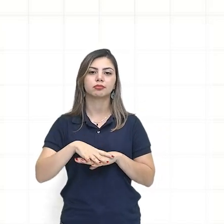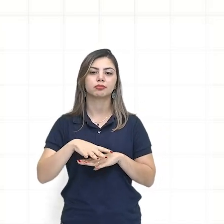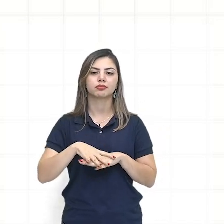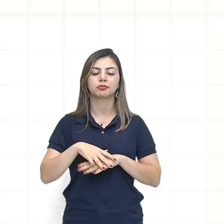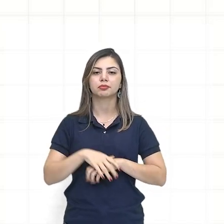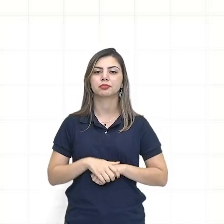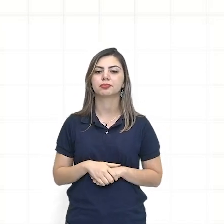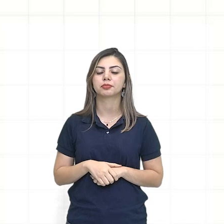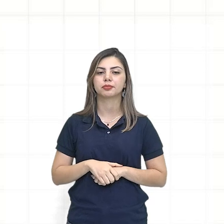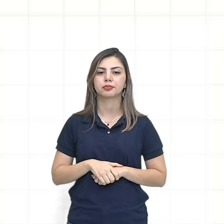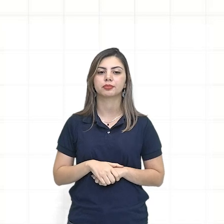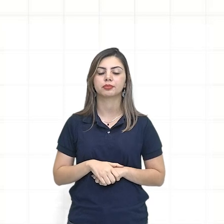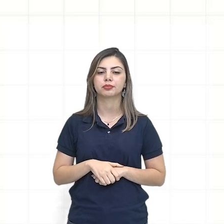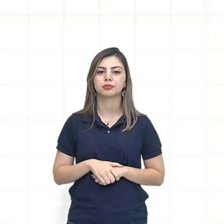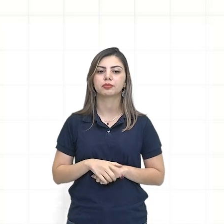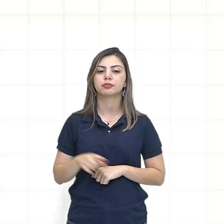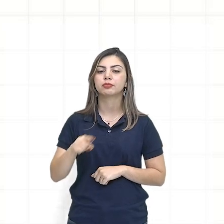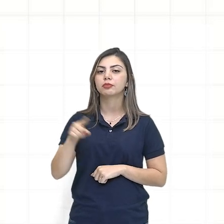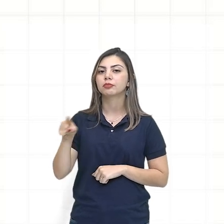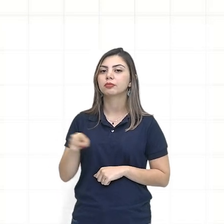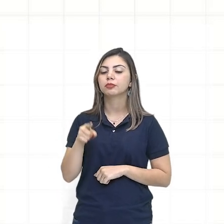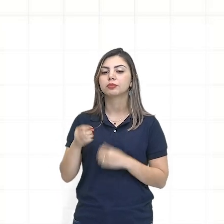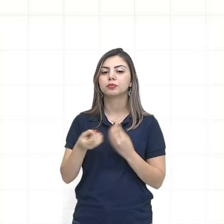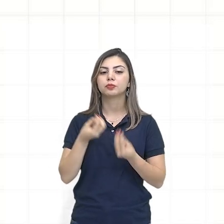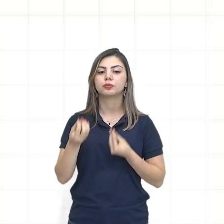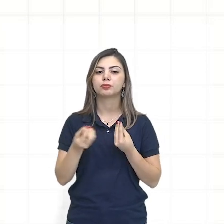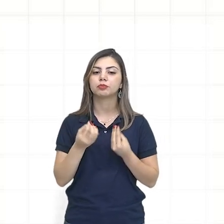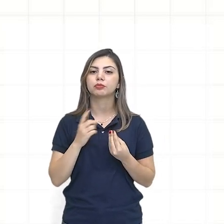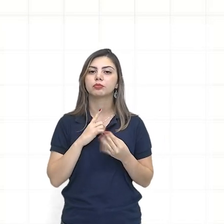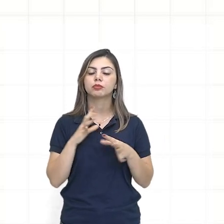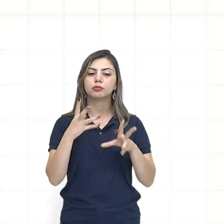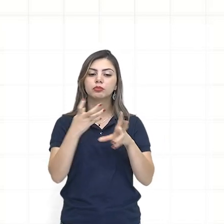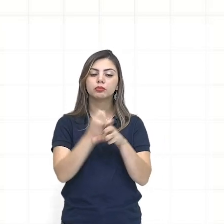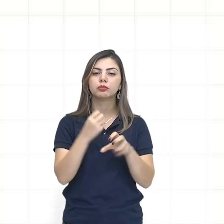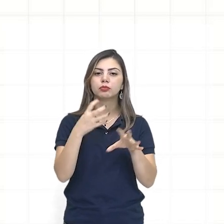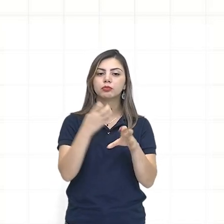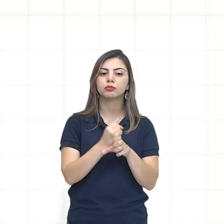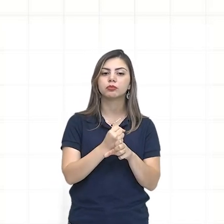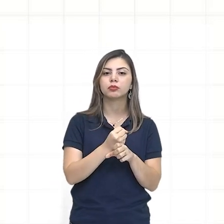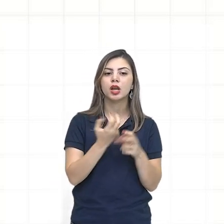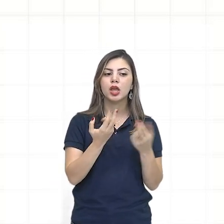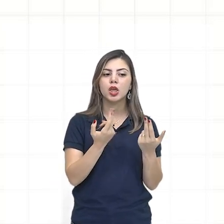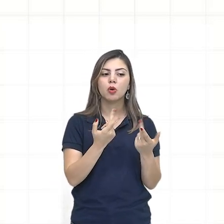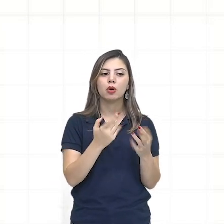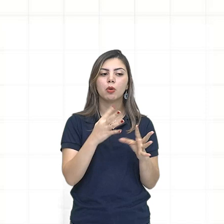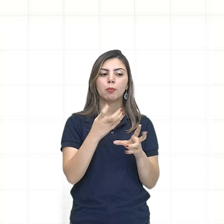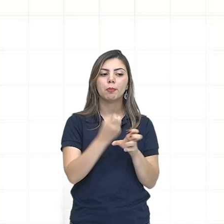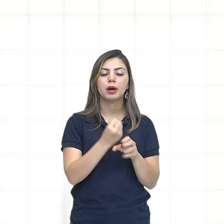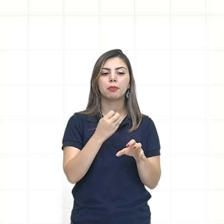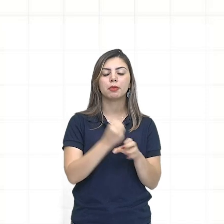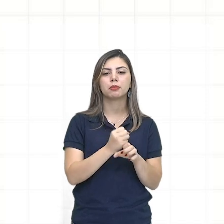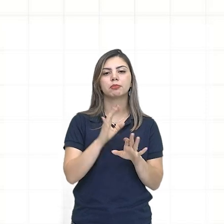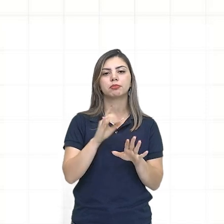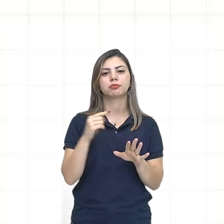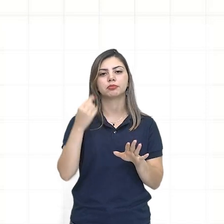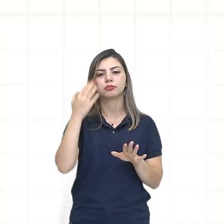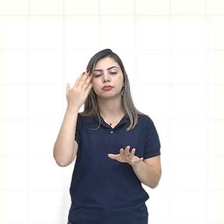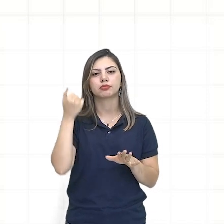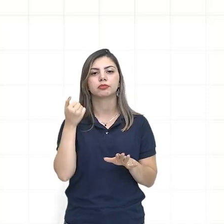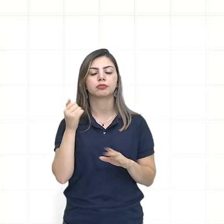Então eles só faziam o quê? Eles pegavam, né, somavam as quantidades iguais. É claro que ainda não estava sendo